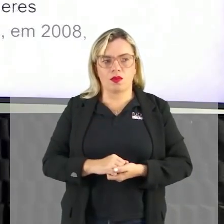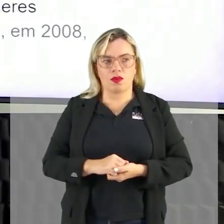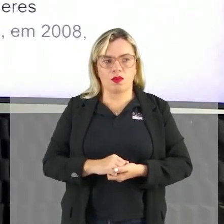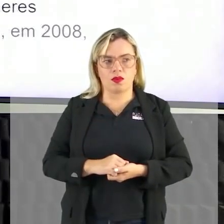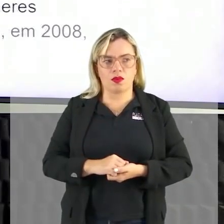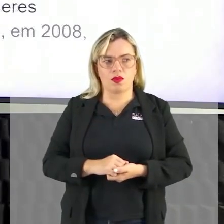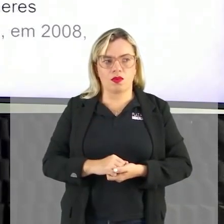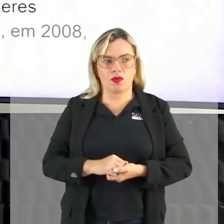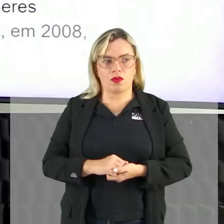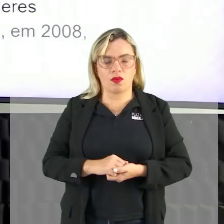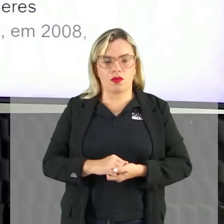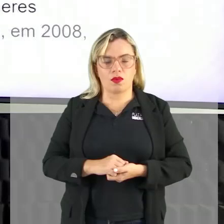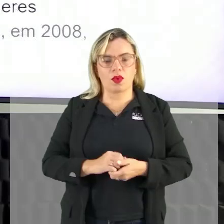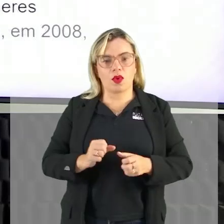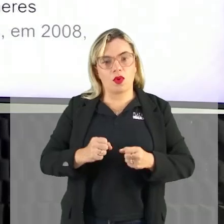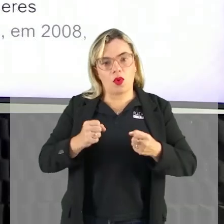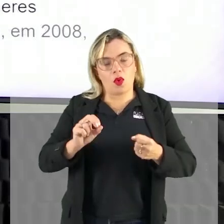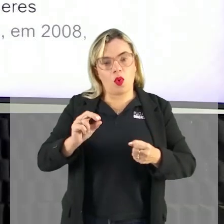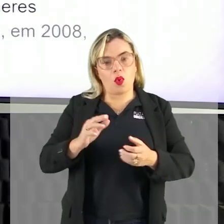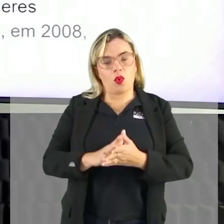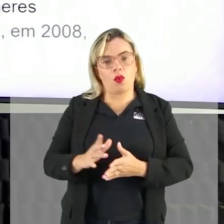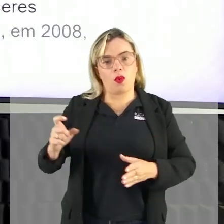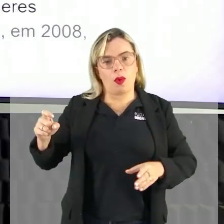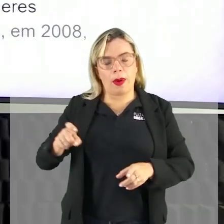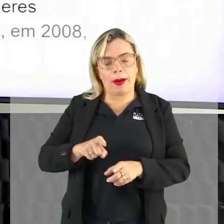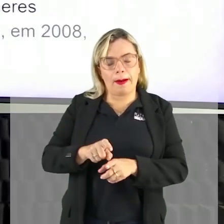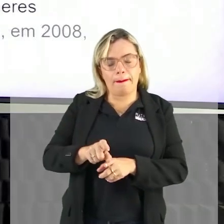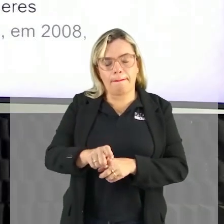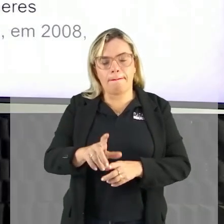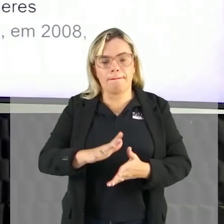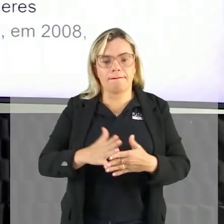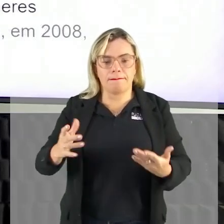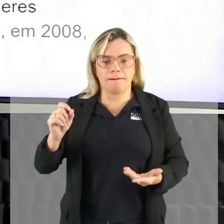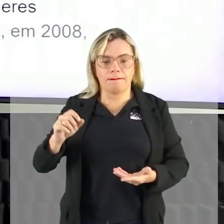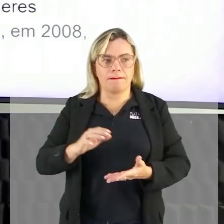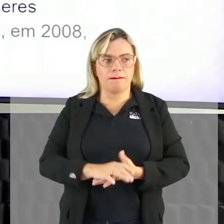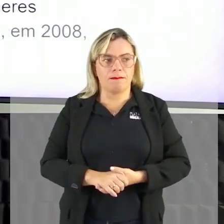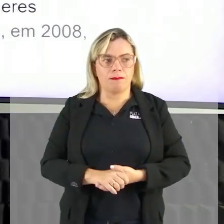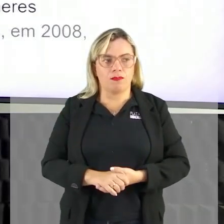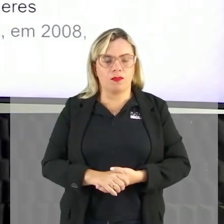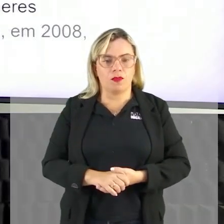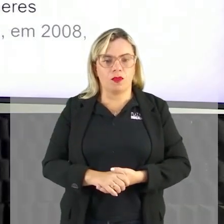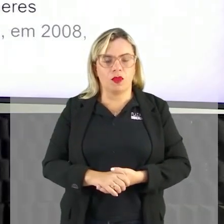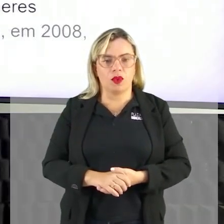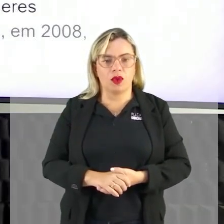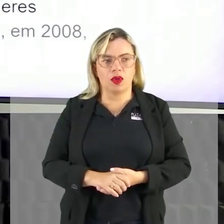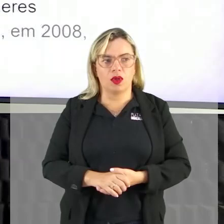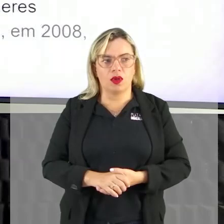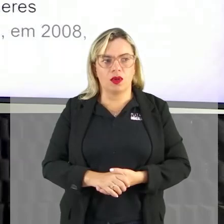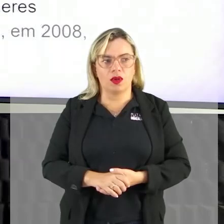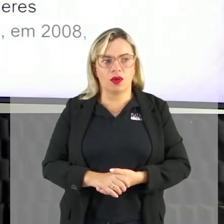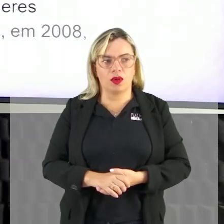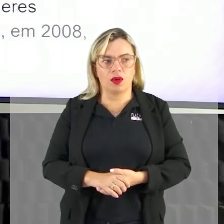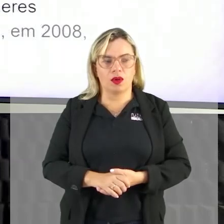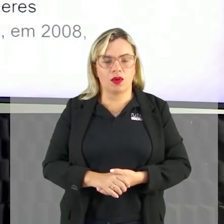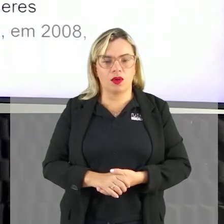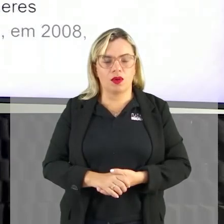pode ser o óvulo, pode ser o espermatozoide, tá? Ele vai ter um cromossomo 21